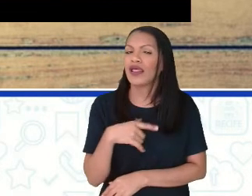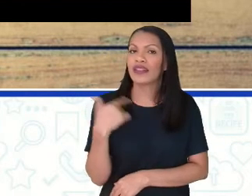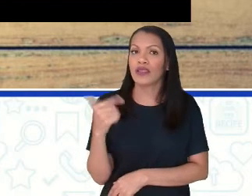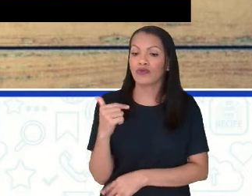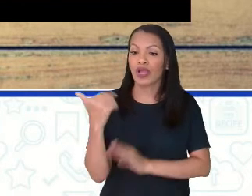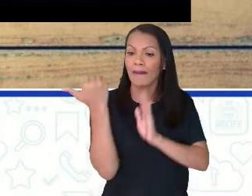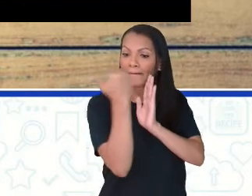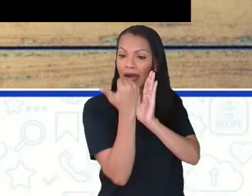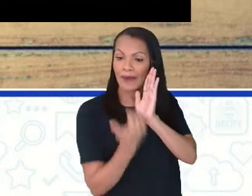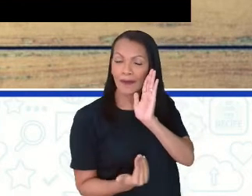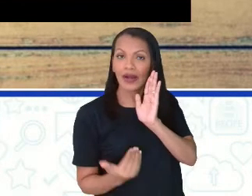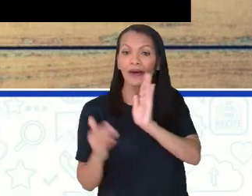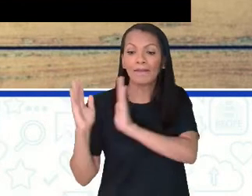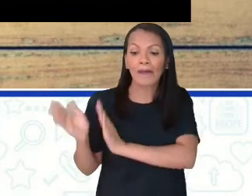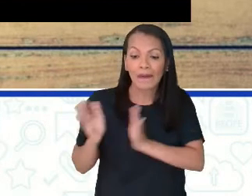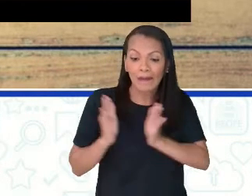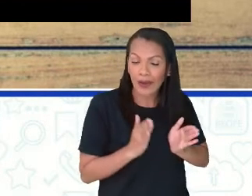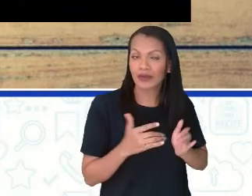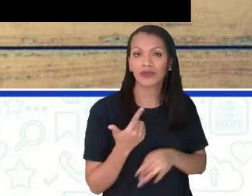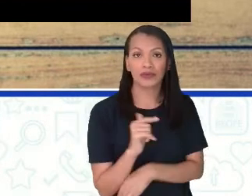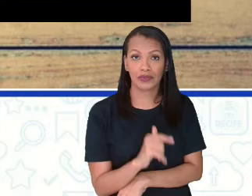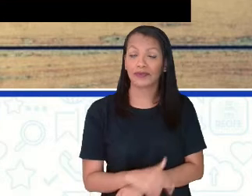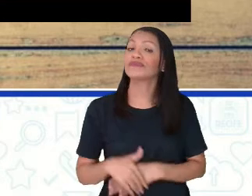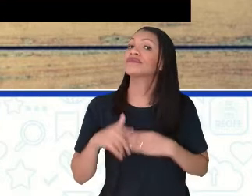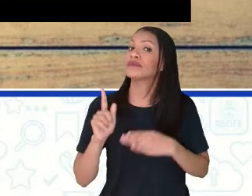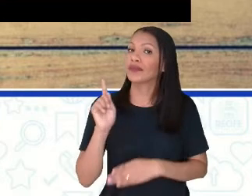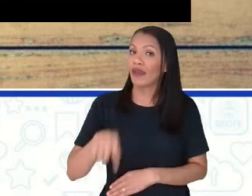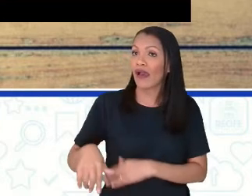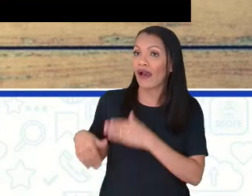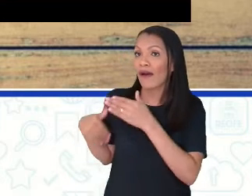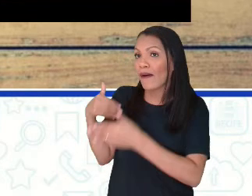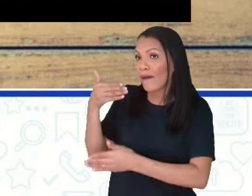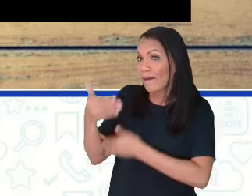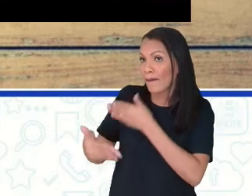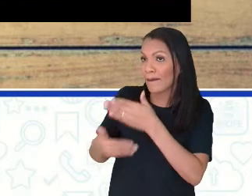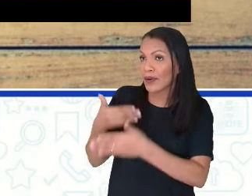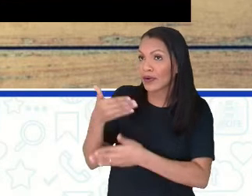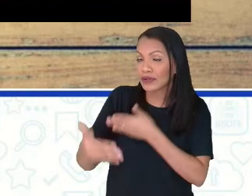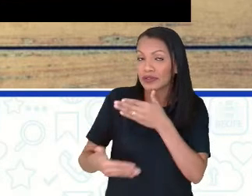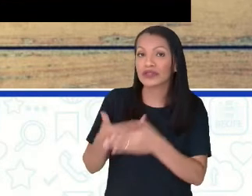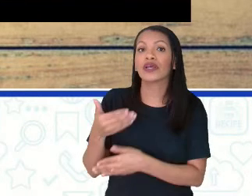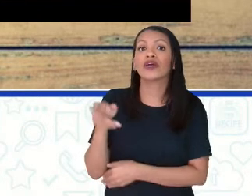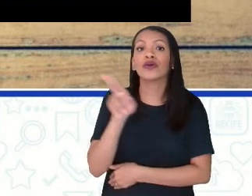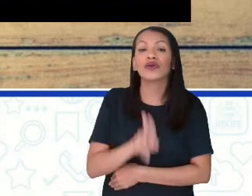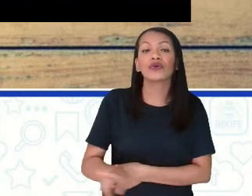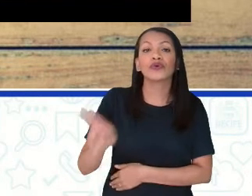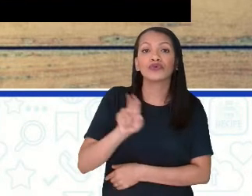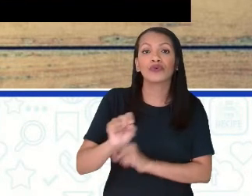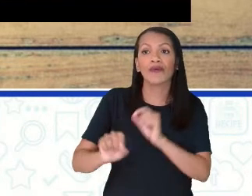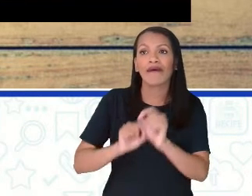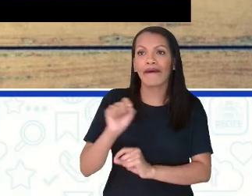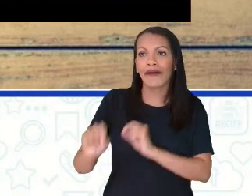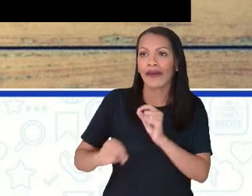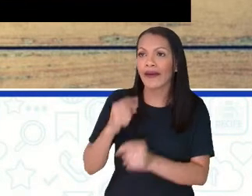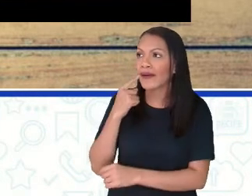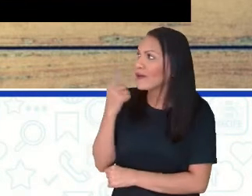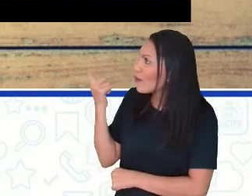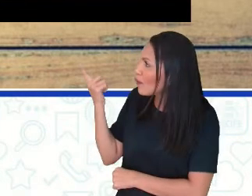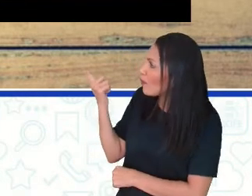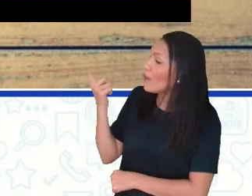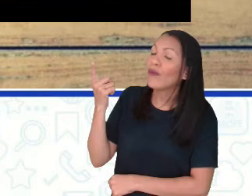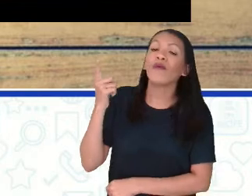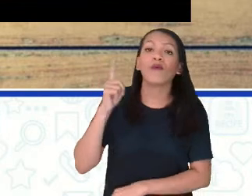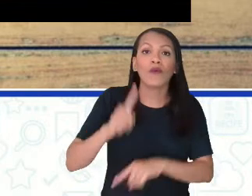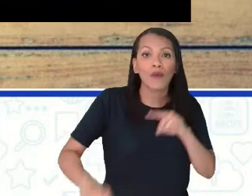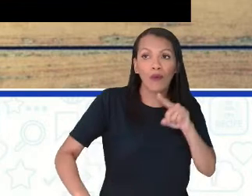etapas. Então vamos ver como é que acontece. É o processo que utiliza o condensador para separar um sólido